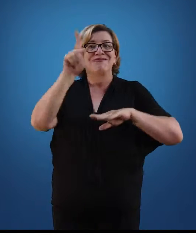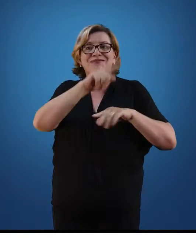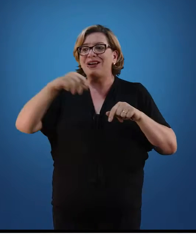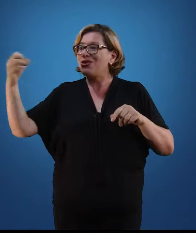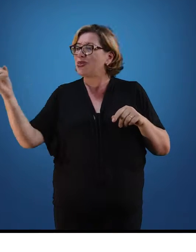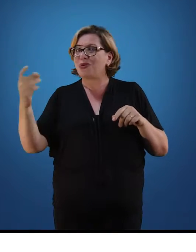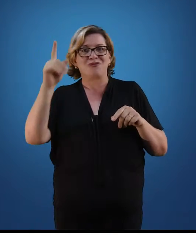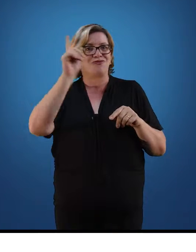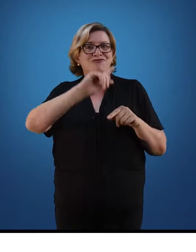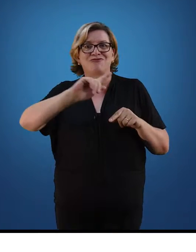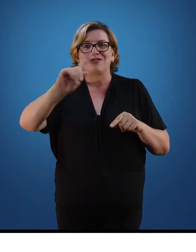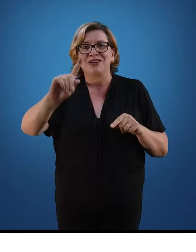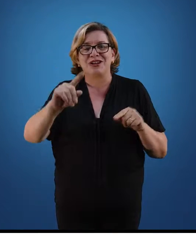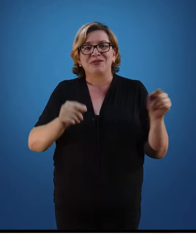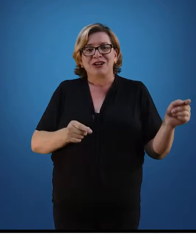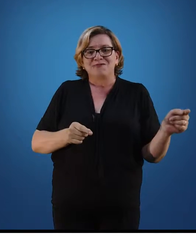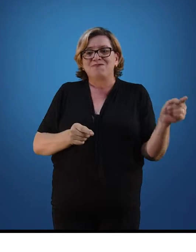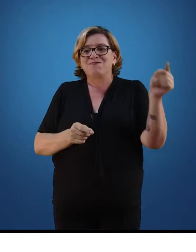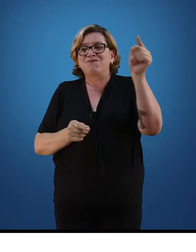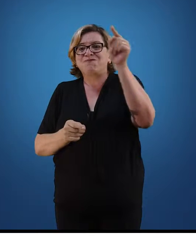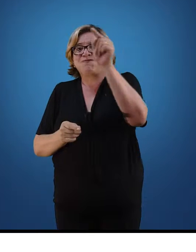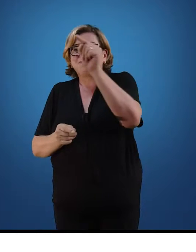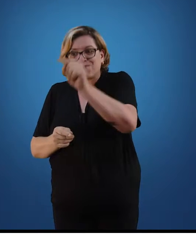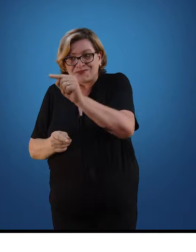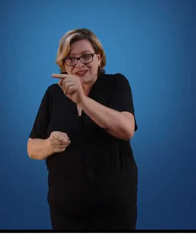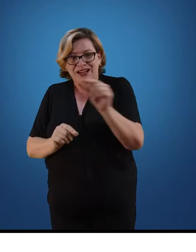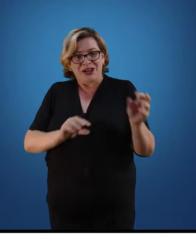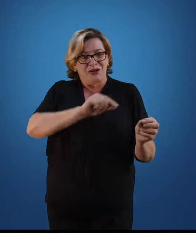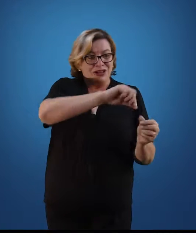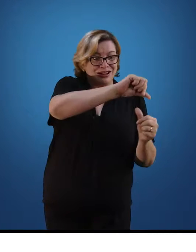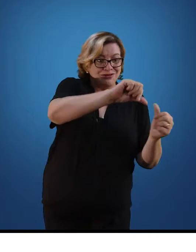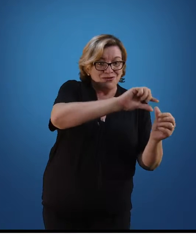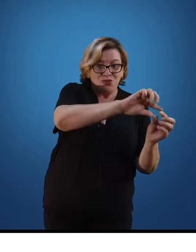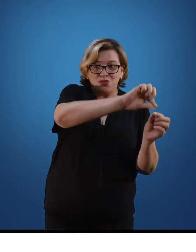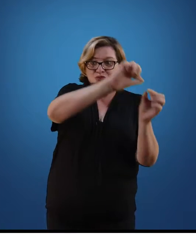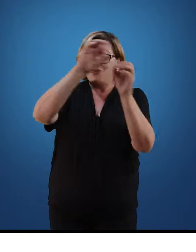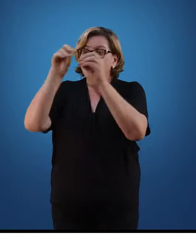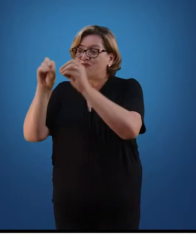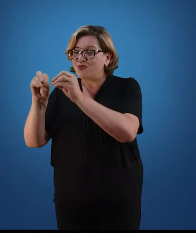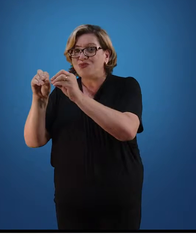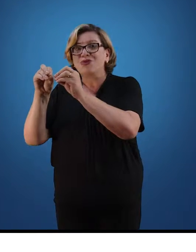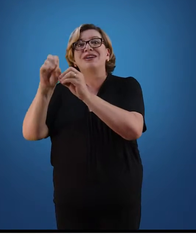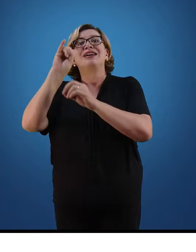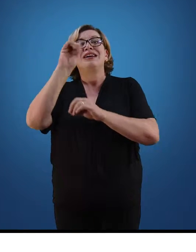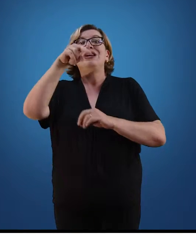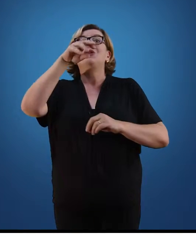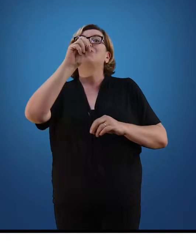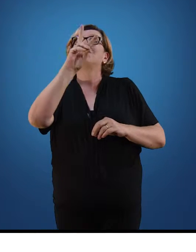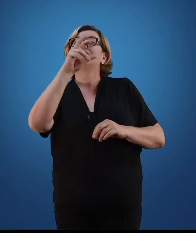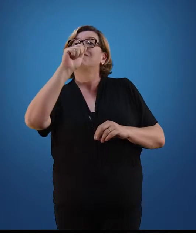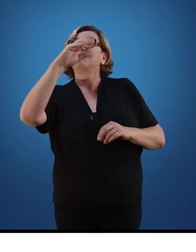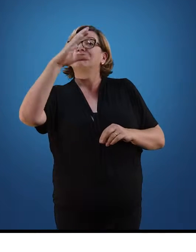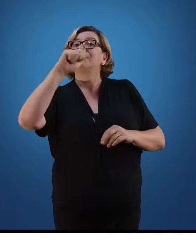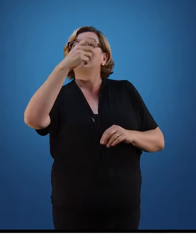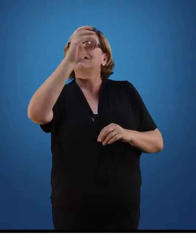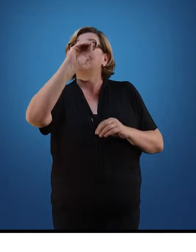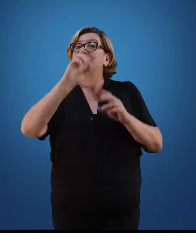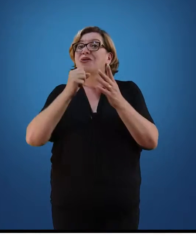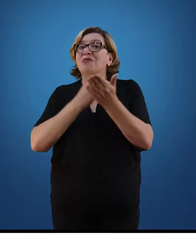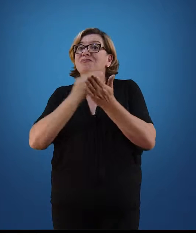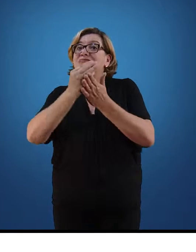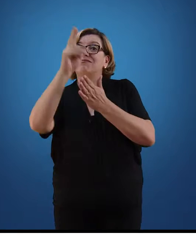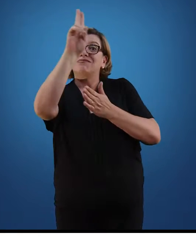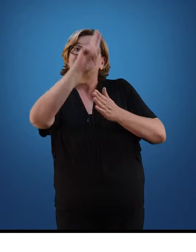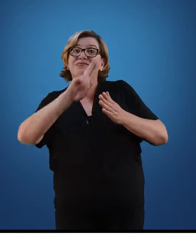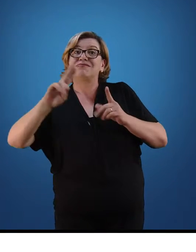vai ser considerado uma inovação quando ele for inserido com êxito na sociedade, quando ele começar a dar retorno para a